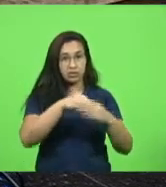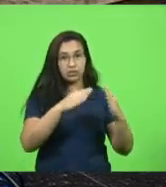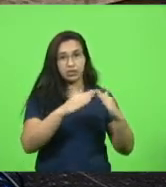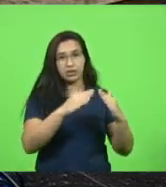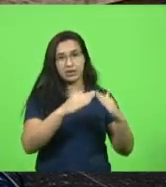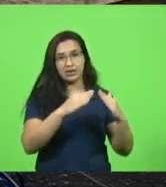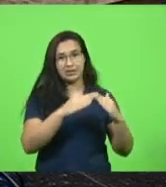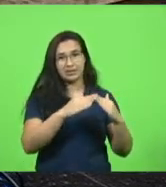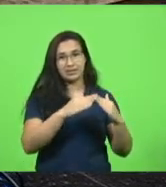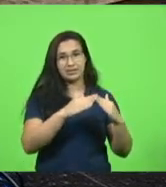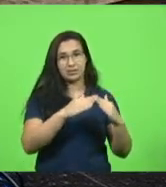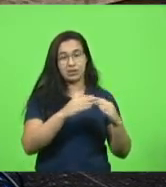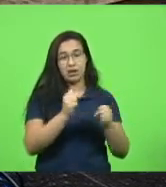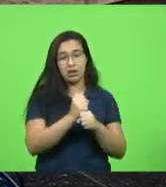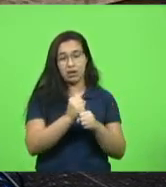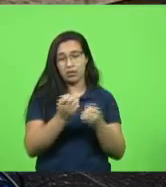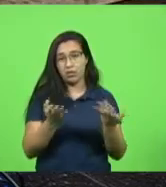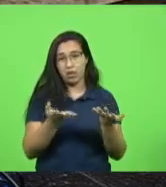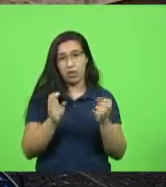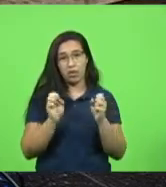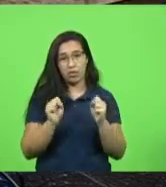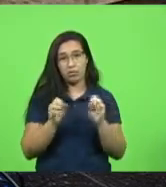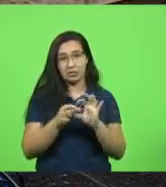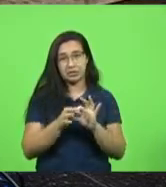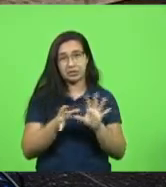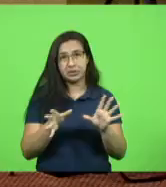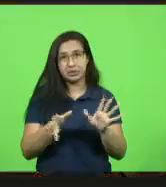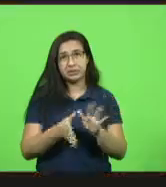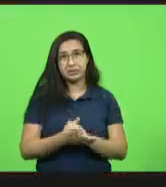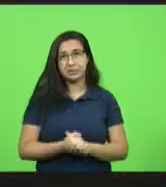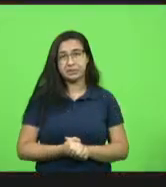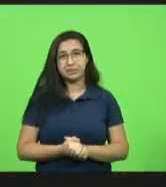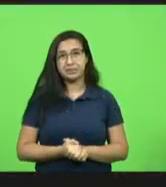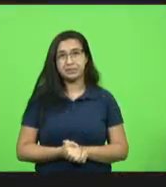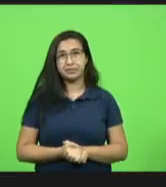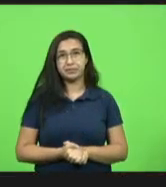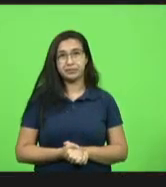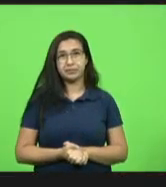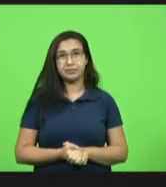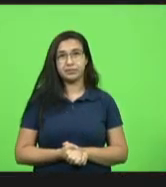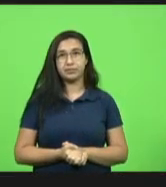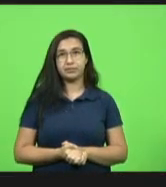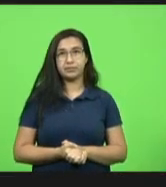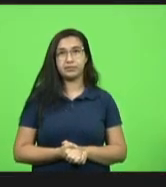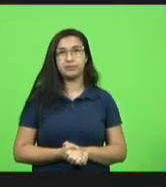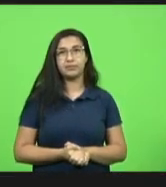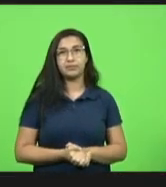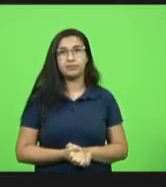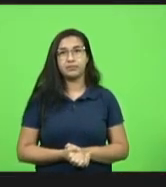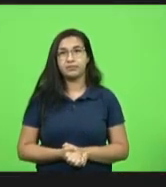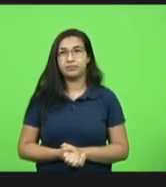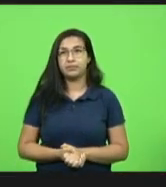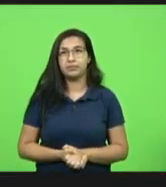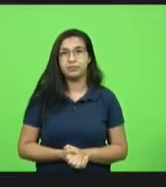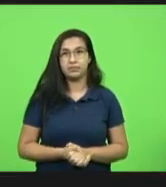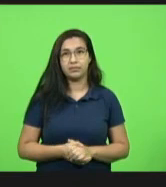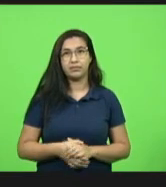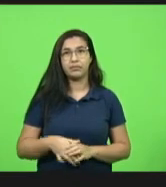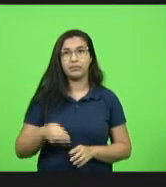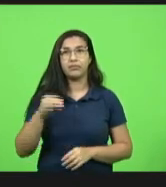esse ano aí ela pode também trabalhar. Obrigado, presidente. Questão de ordem, presidente. Ainda para discutir a matéria, com a palavra a deputada Marlene